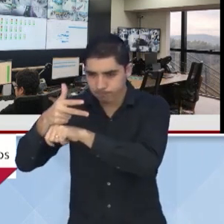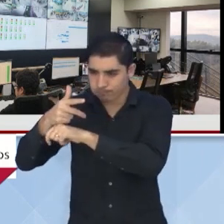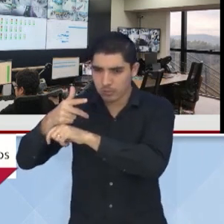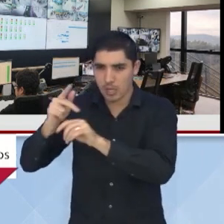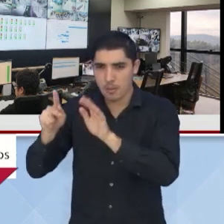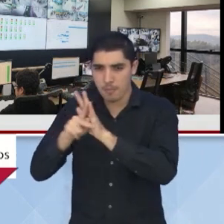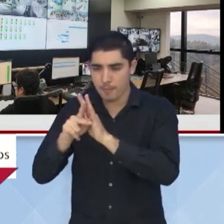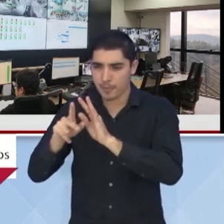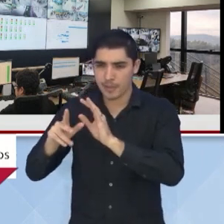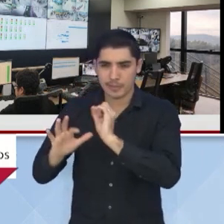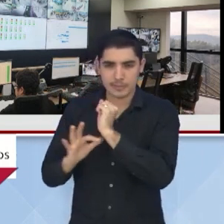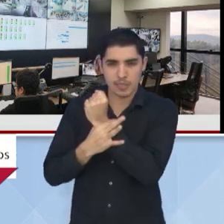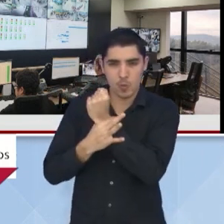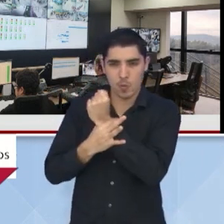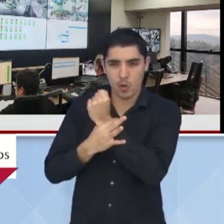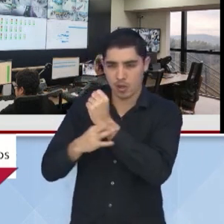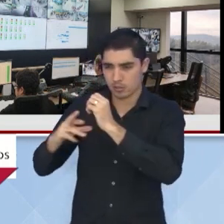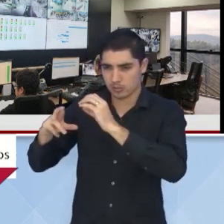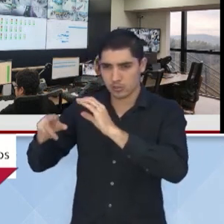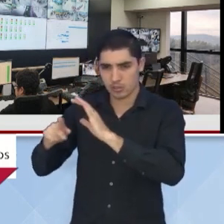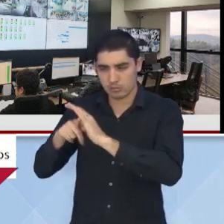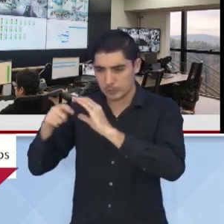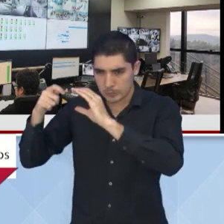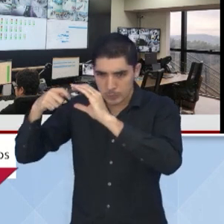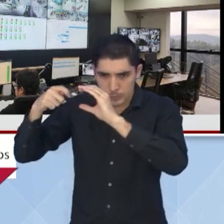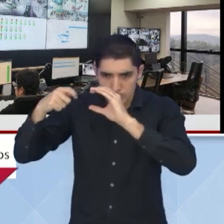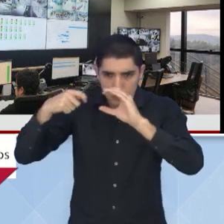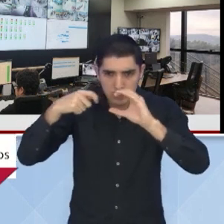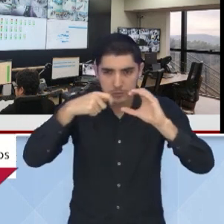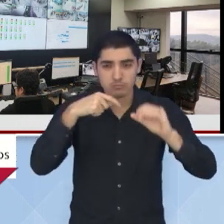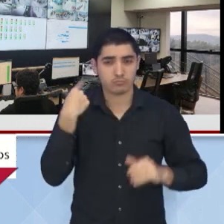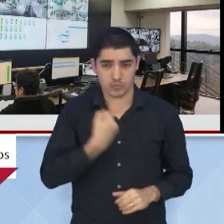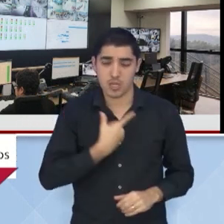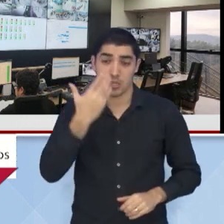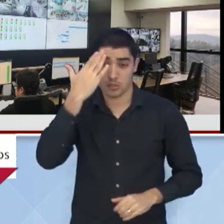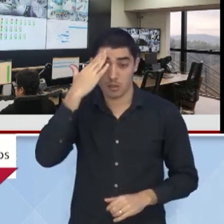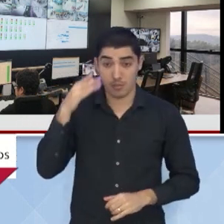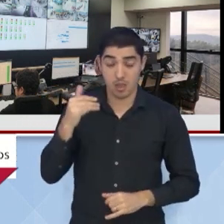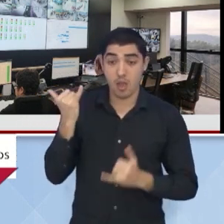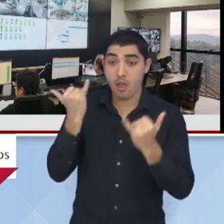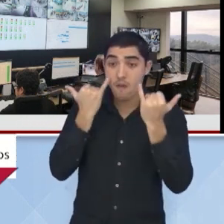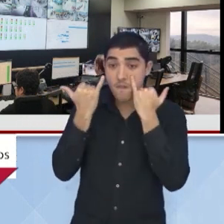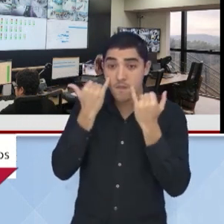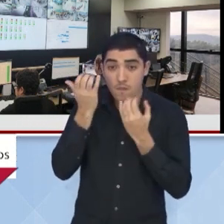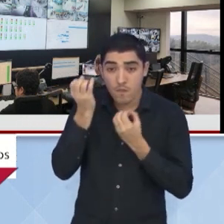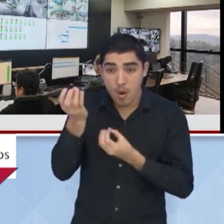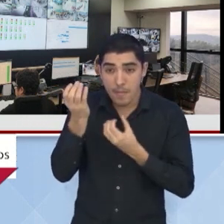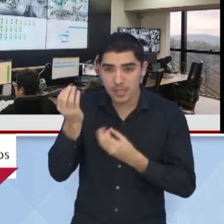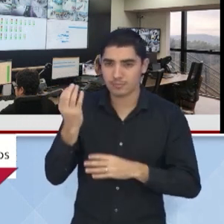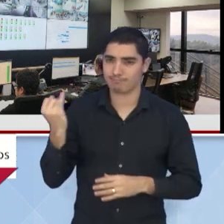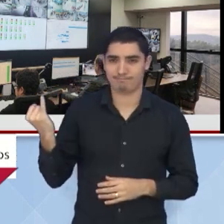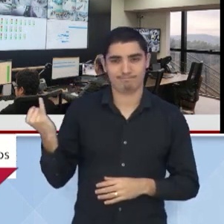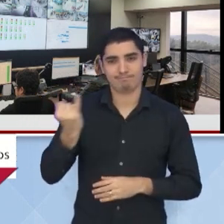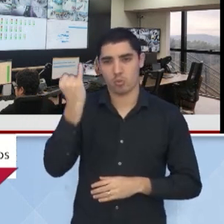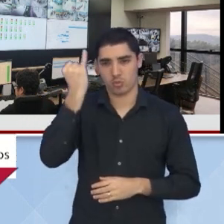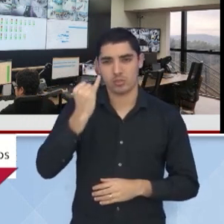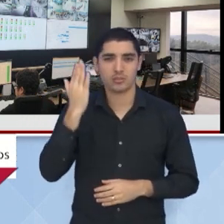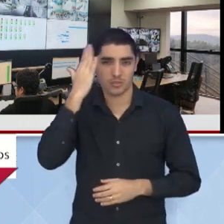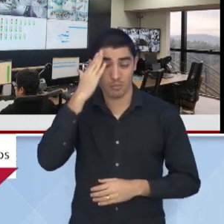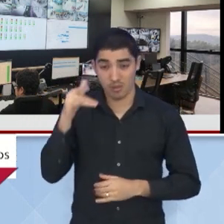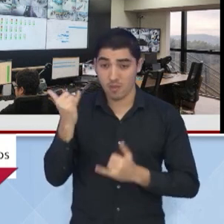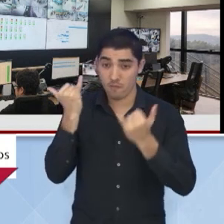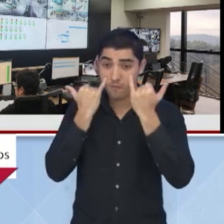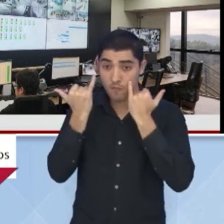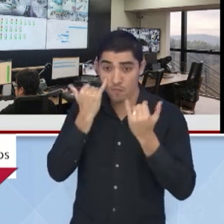sabe hoje que a informação é muito importante né quem tem a informação tem o poder